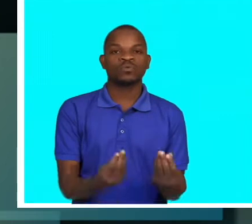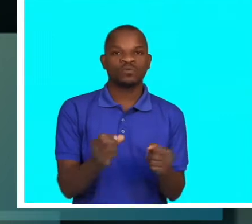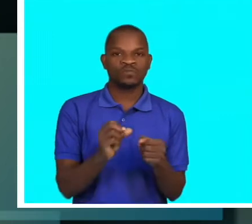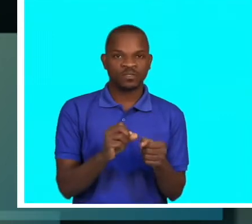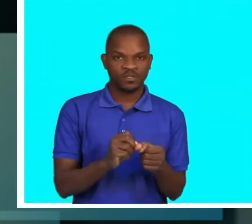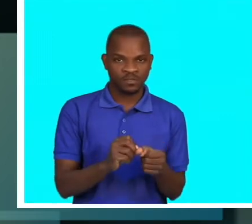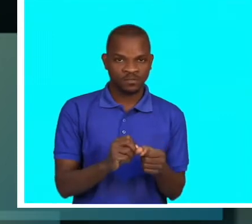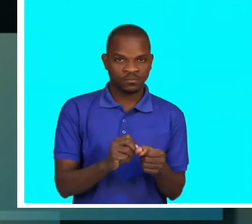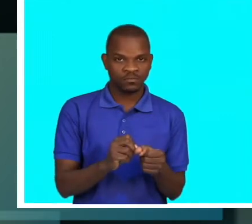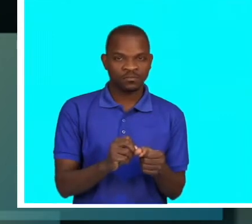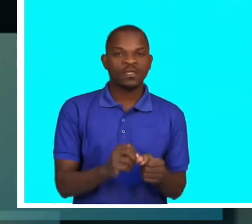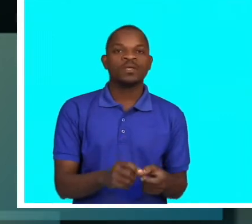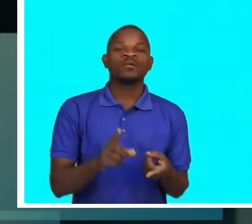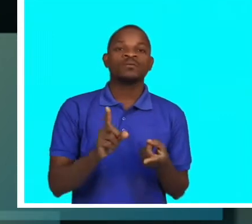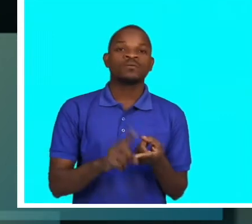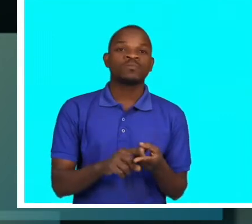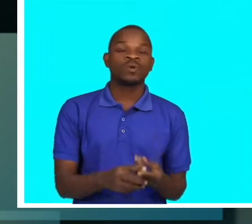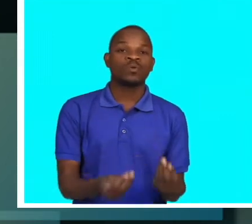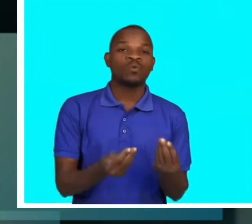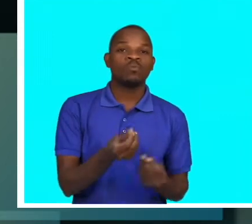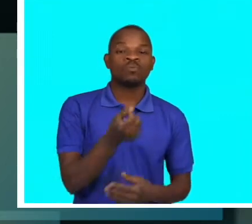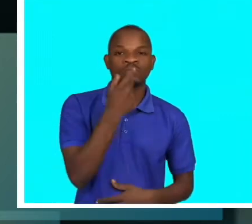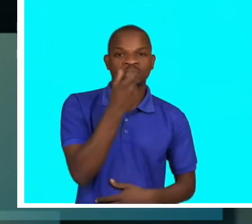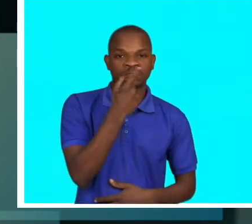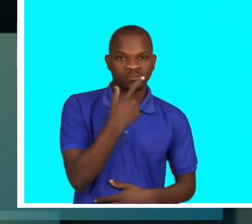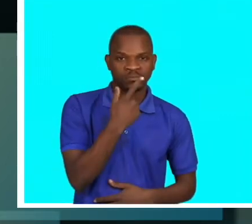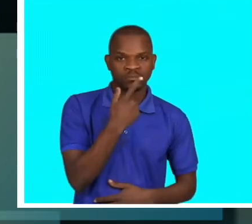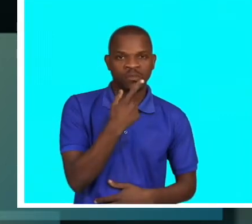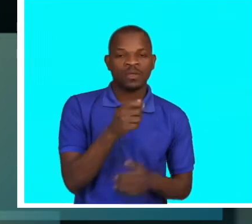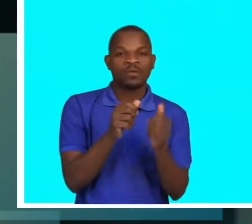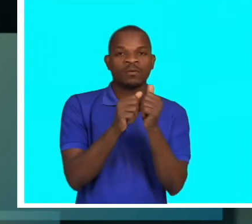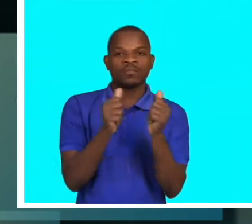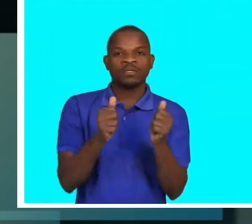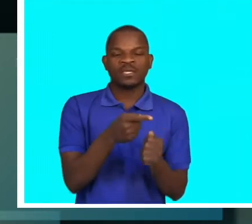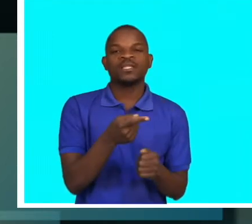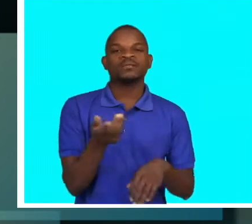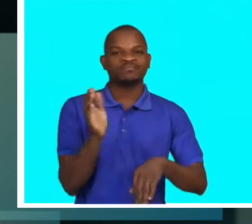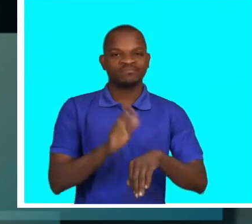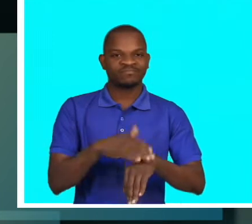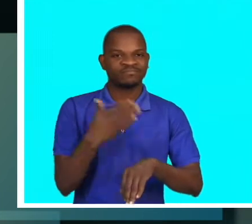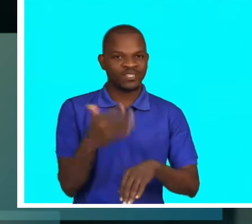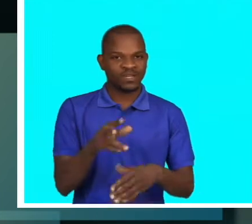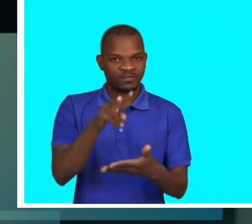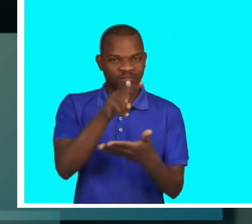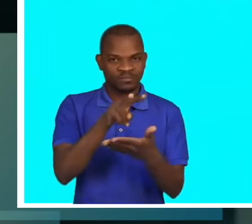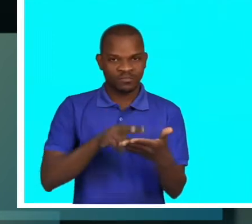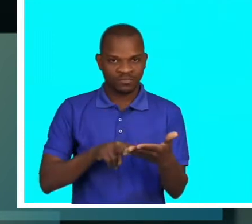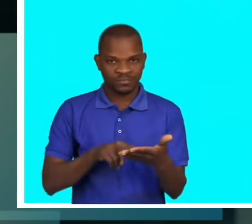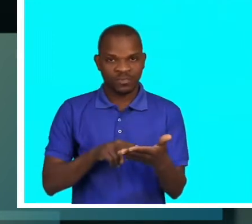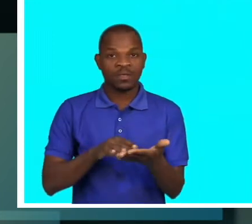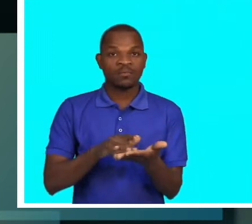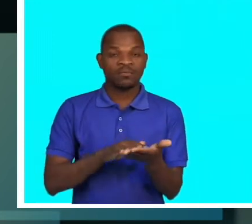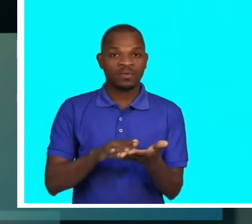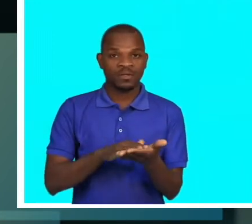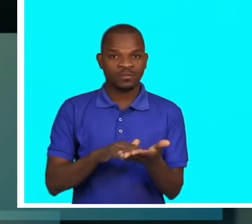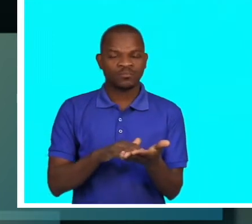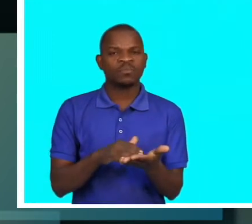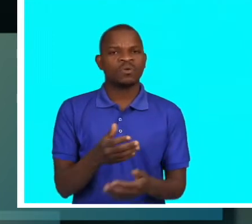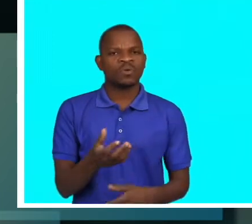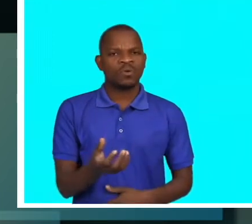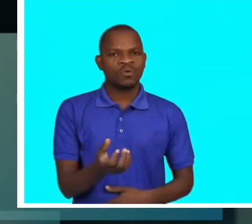interpretar para o deficiente, como ele deve tomar o medicamento. Mas ele, como sabe, sabe ler em